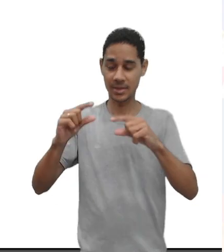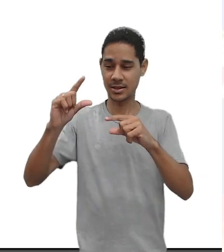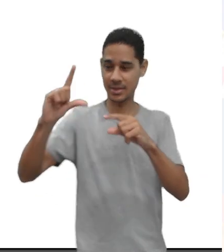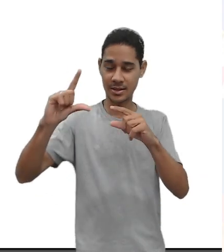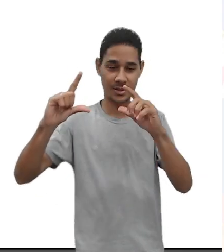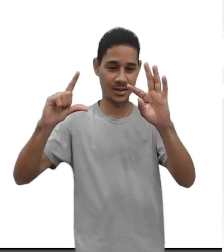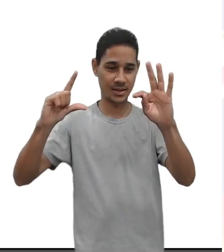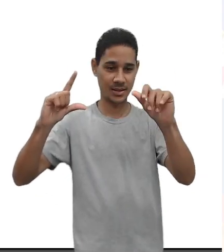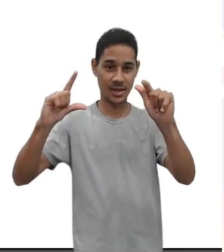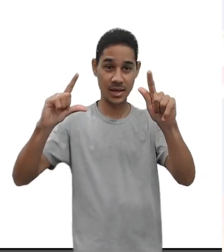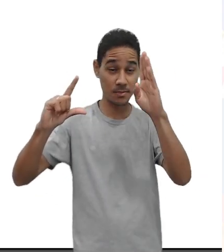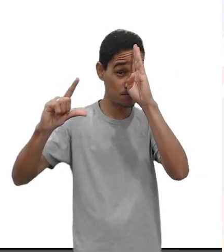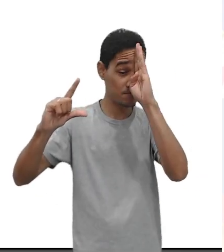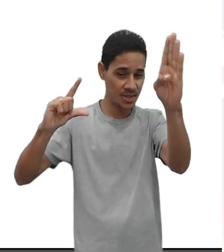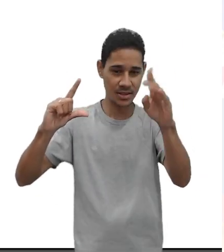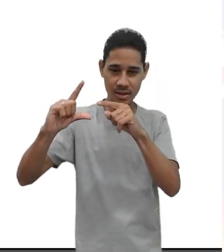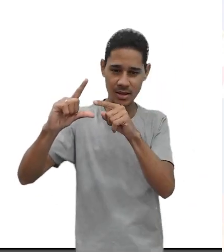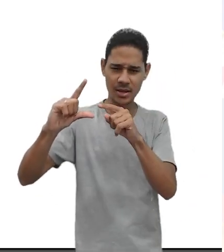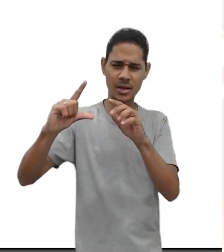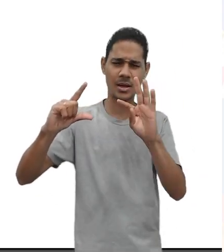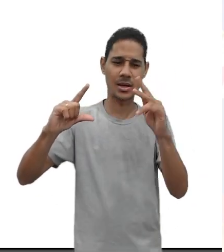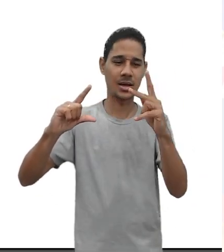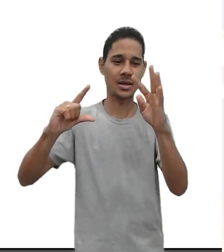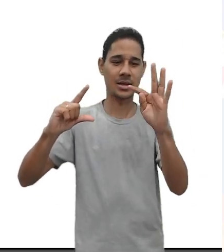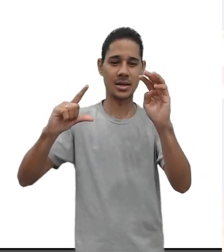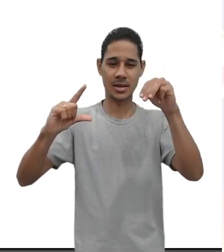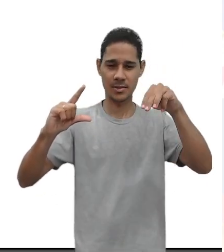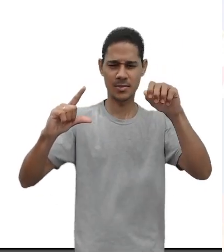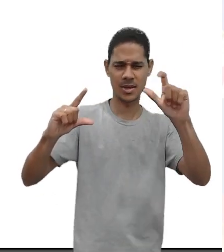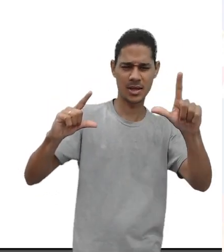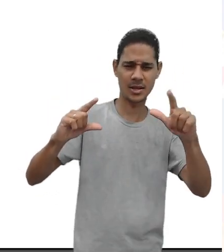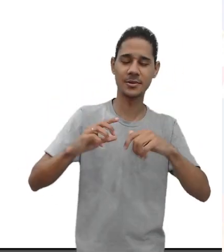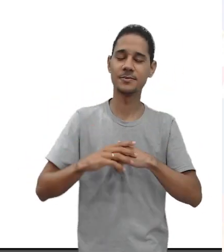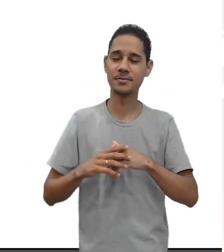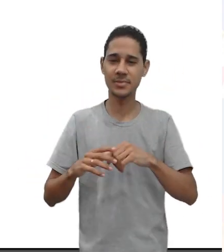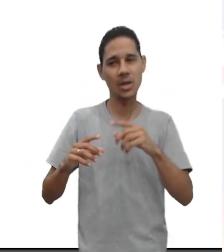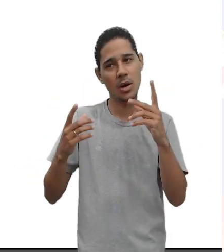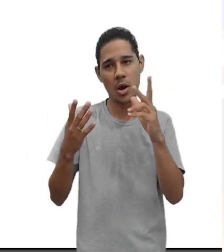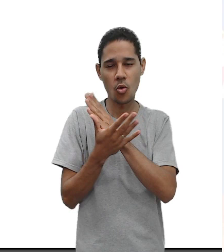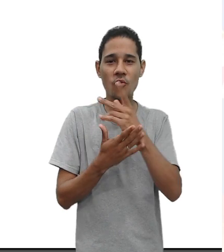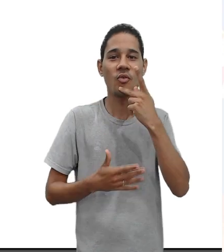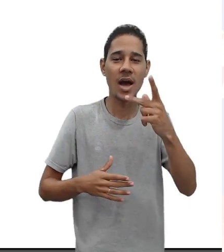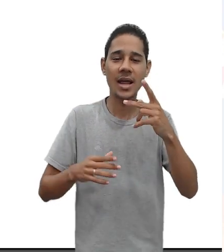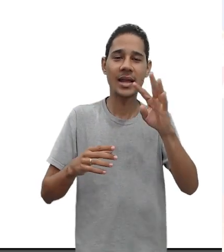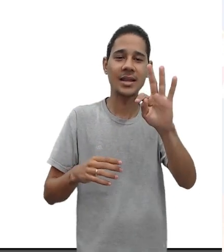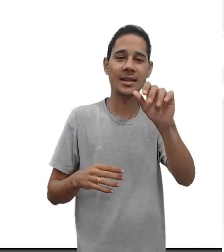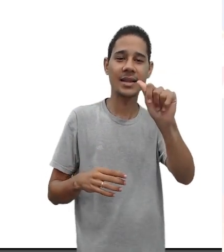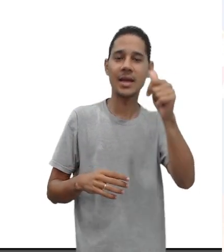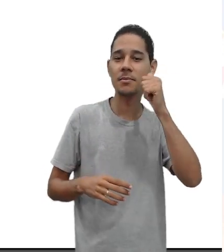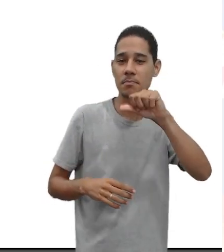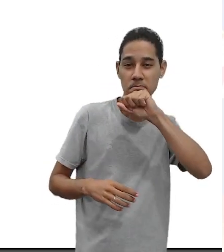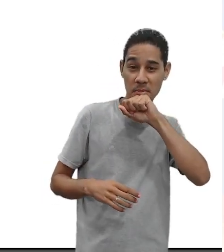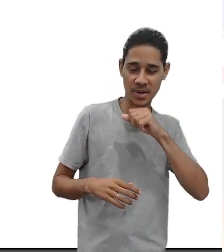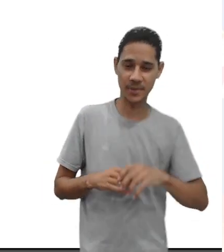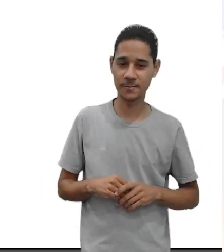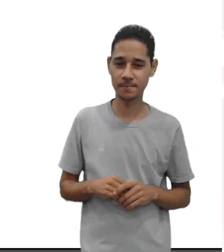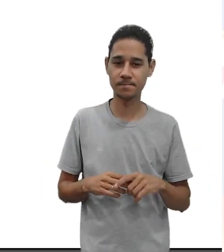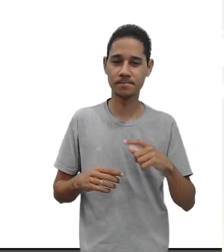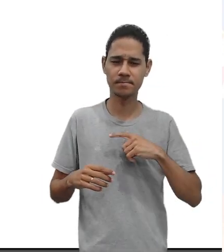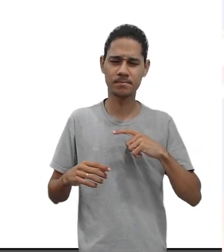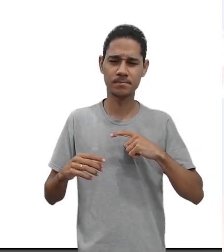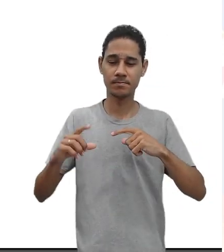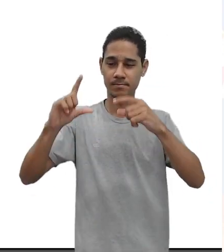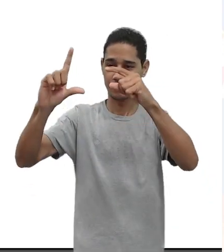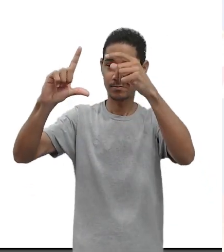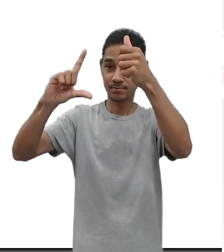chamam de tag mãe, como HTML. Temos o head, né, que é a parte do código que